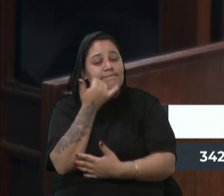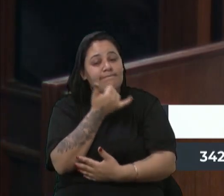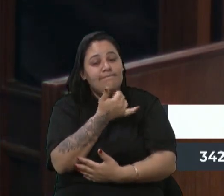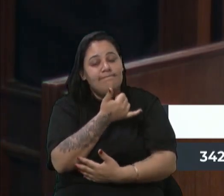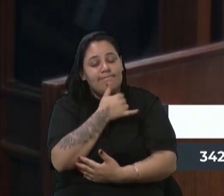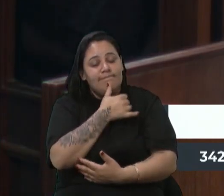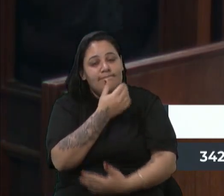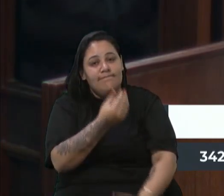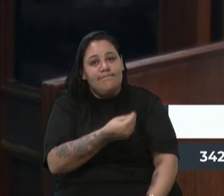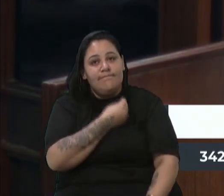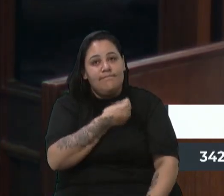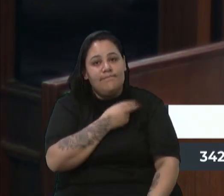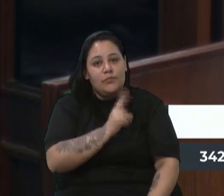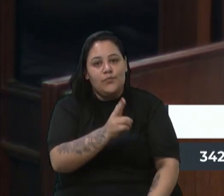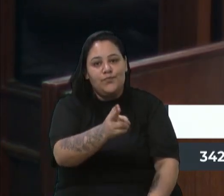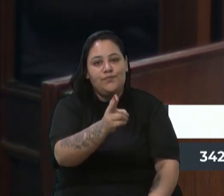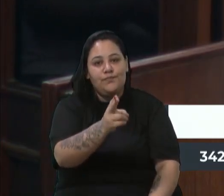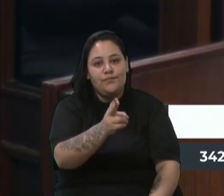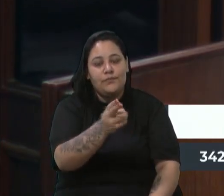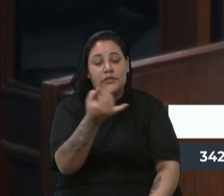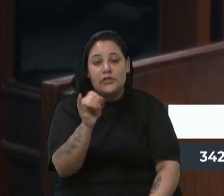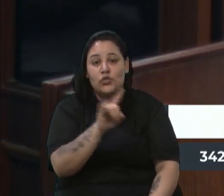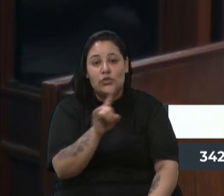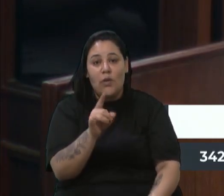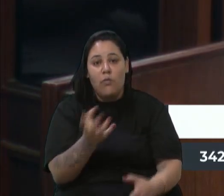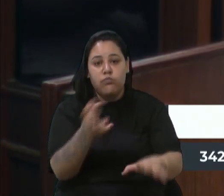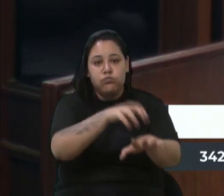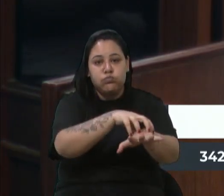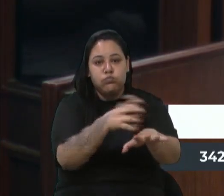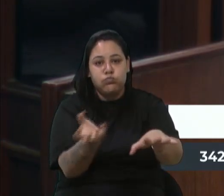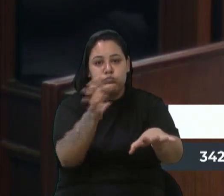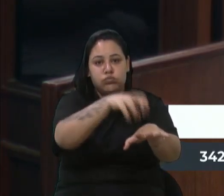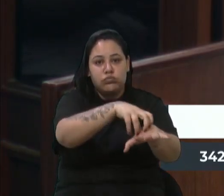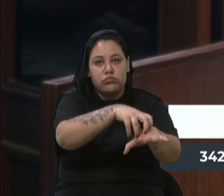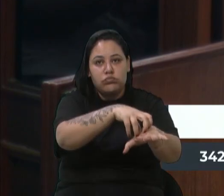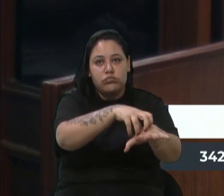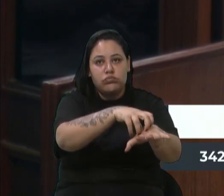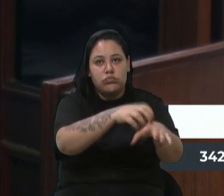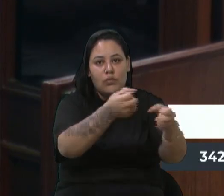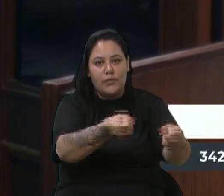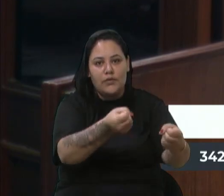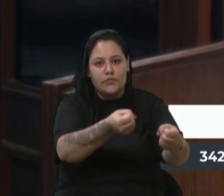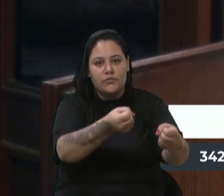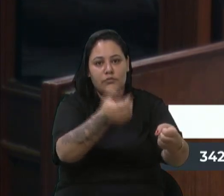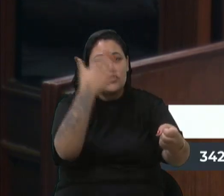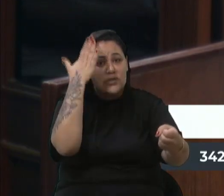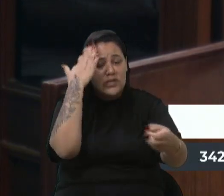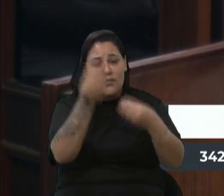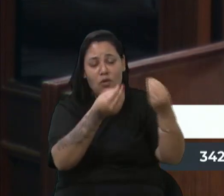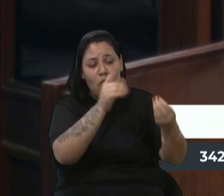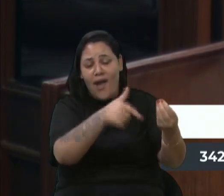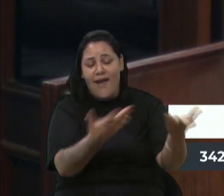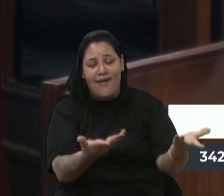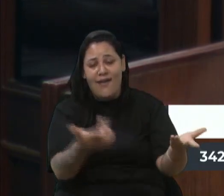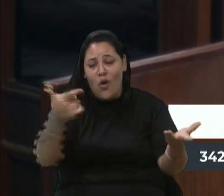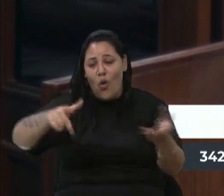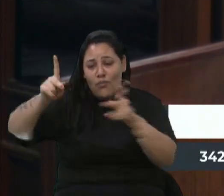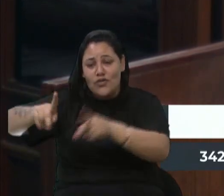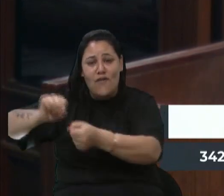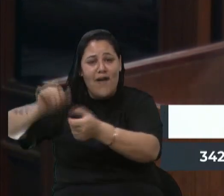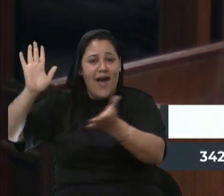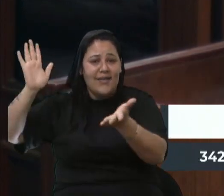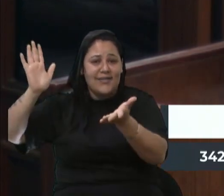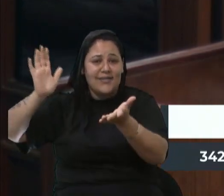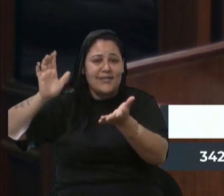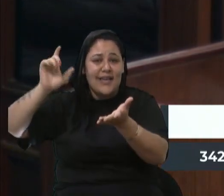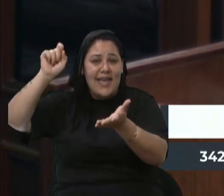sobrevivência. Se tu não carrega o teu caminhão com excesso, a gente sabe como funciona. O outro carrega. E quem vai ganhar o